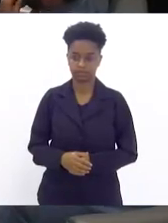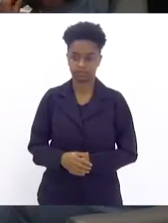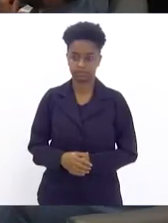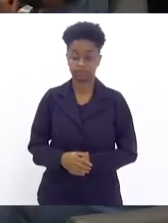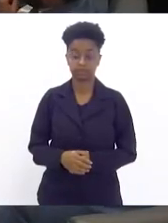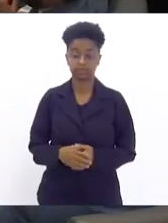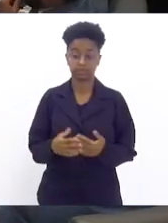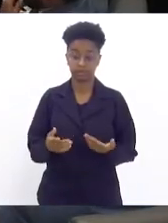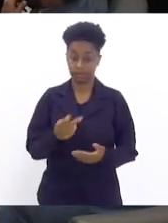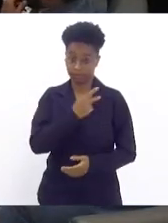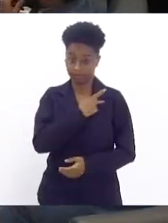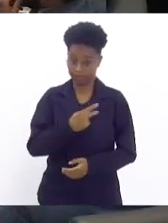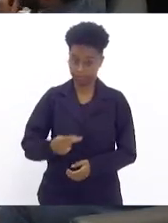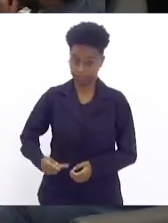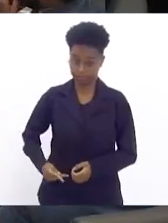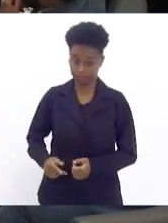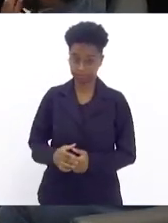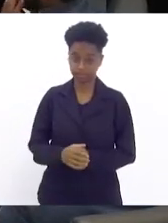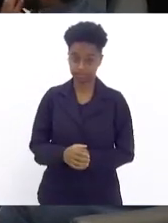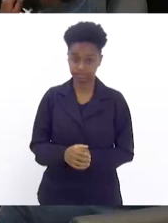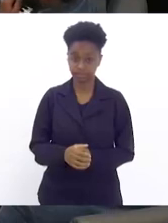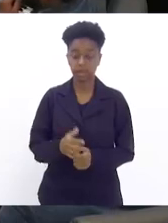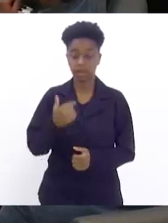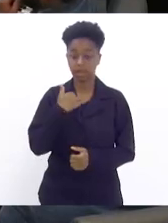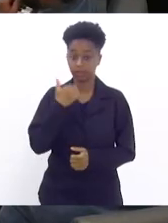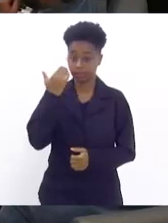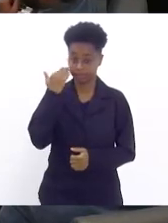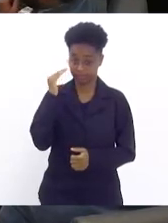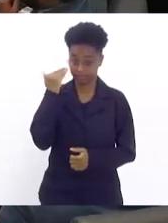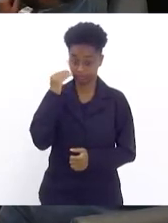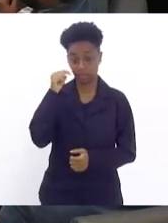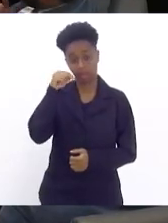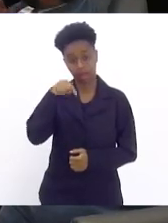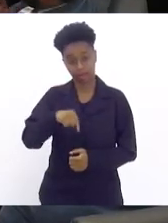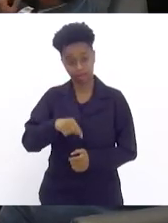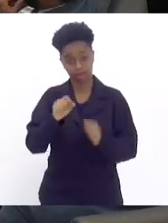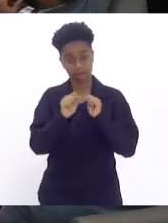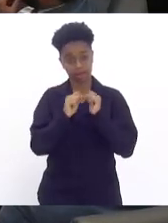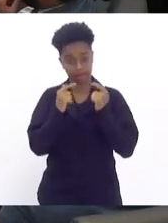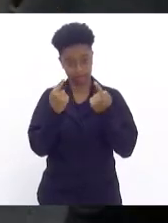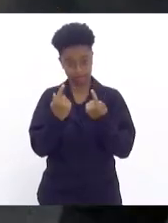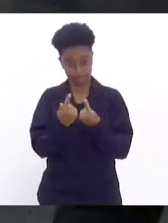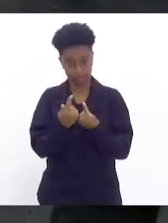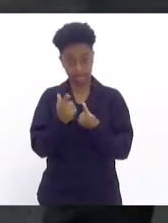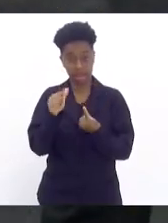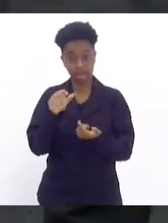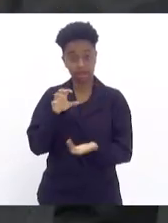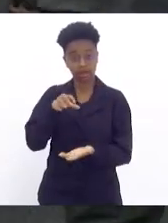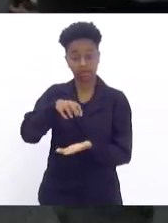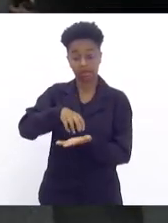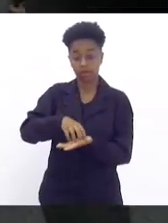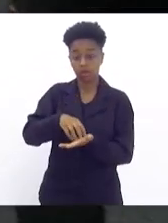entendo eu que esta casa é um órgão colegiado